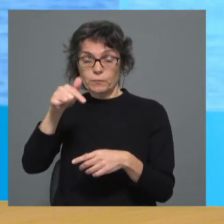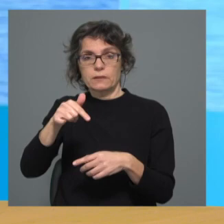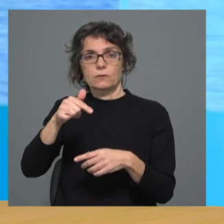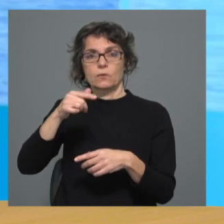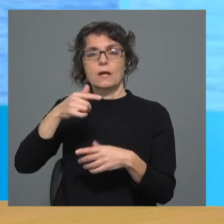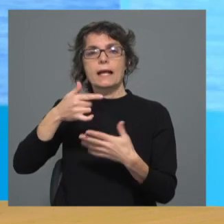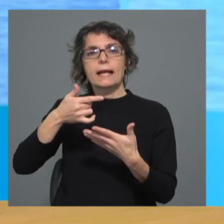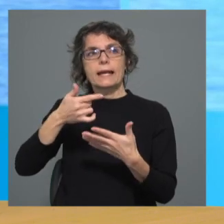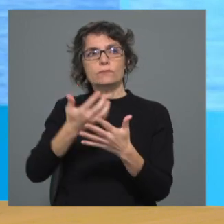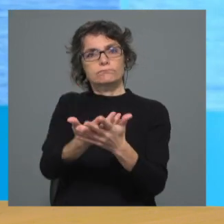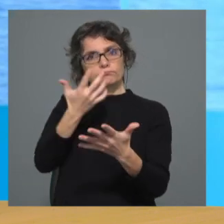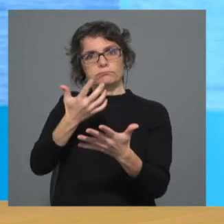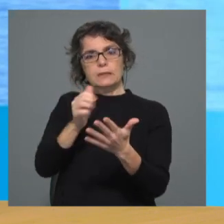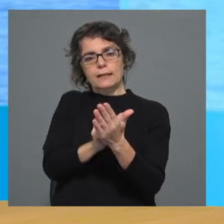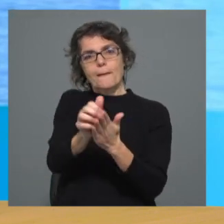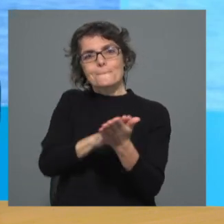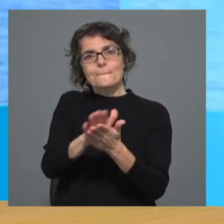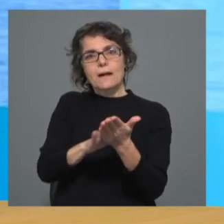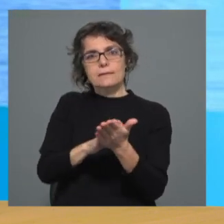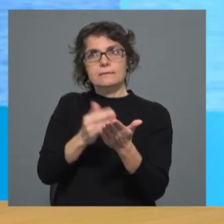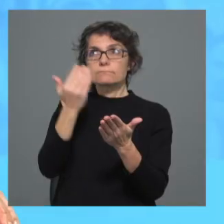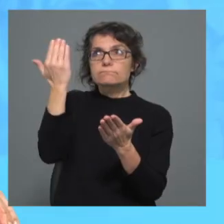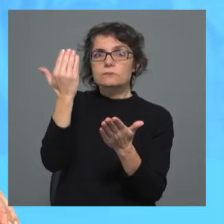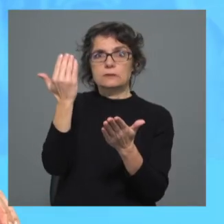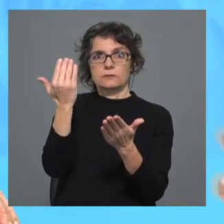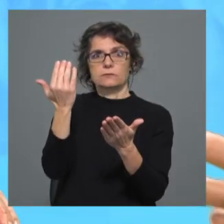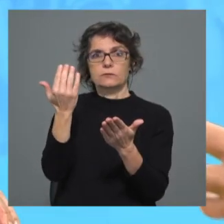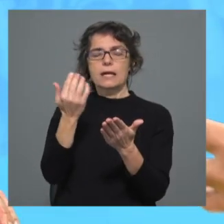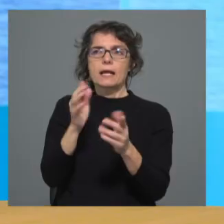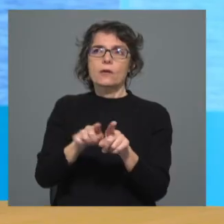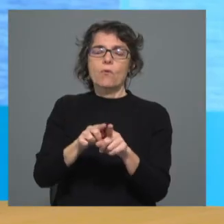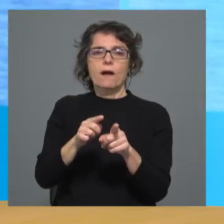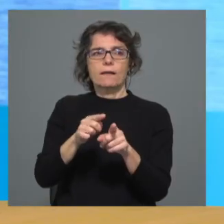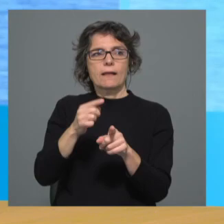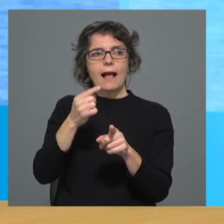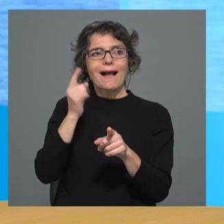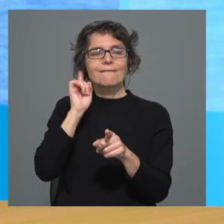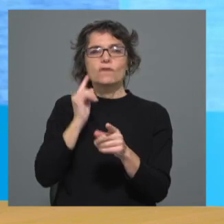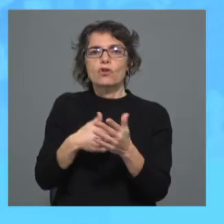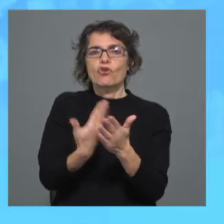de Deus, é um bocadinho também ter presente esta memória histórica. E é saber